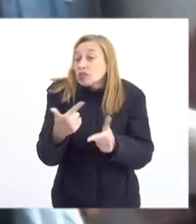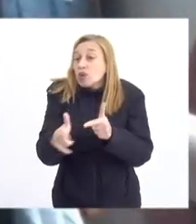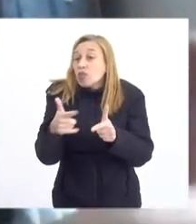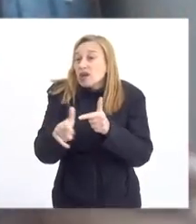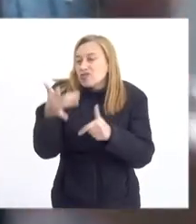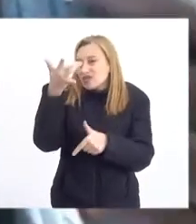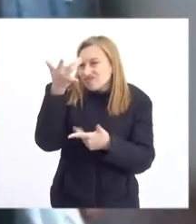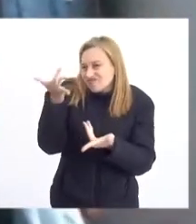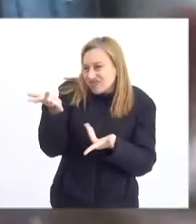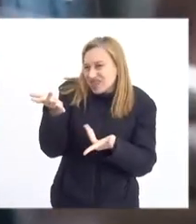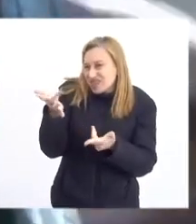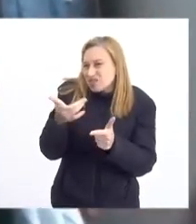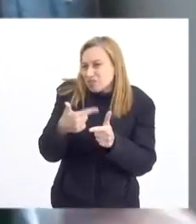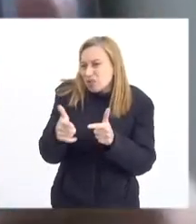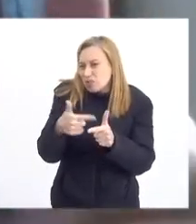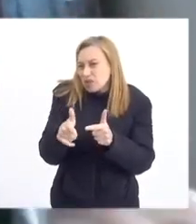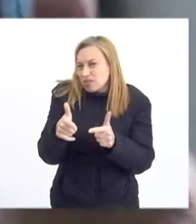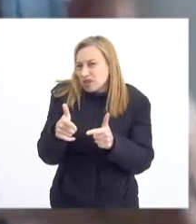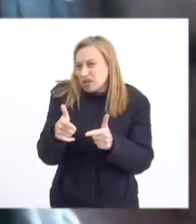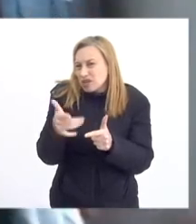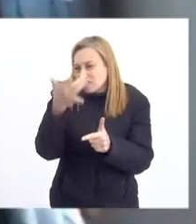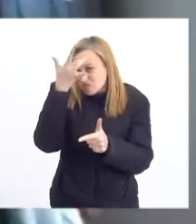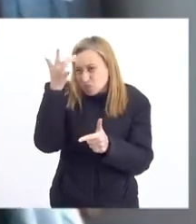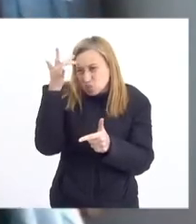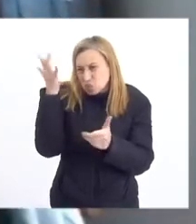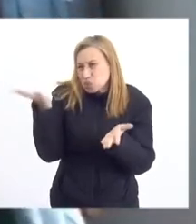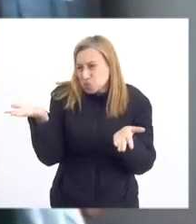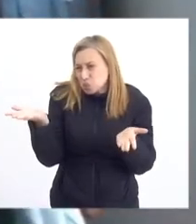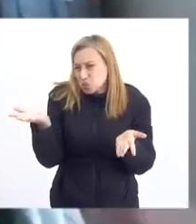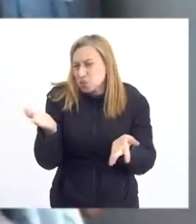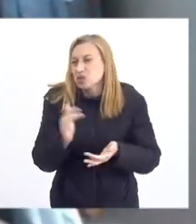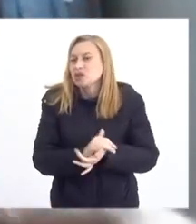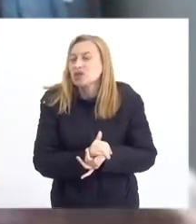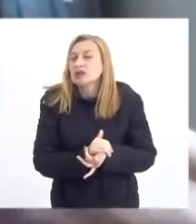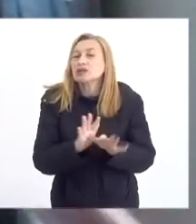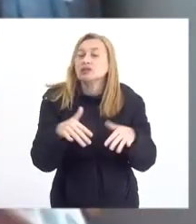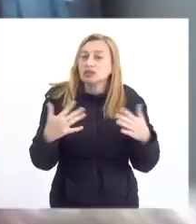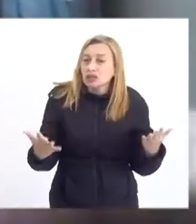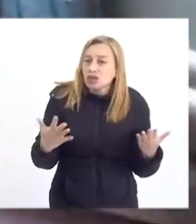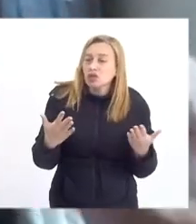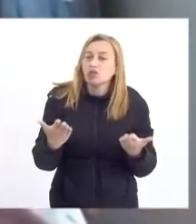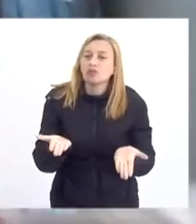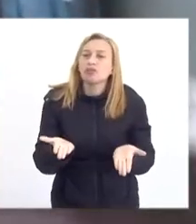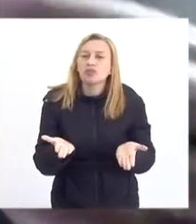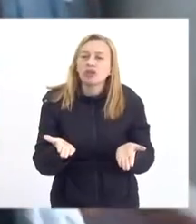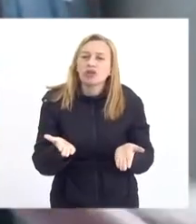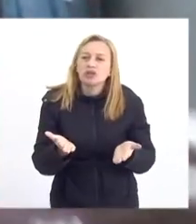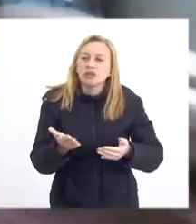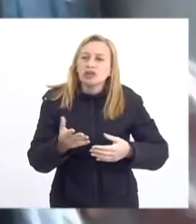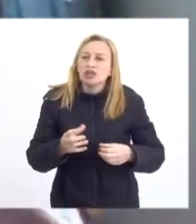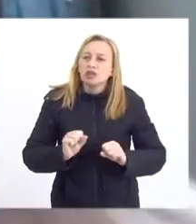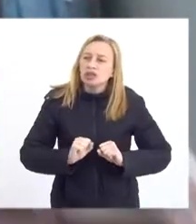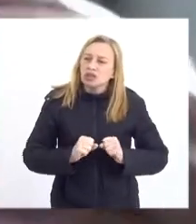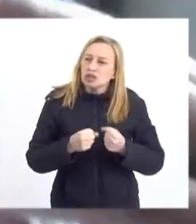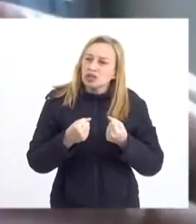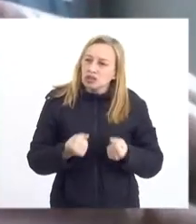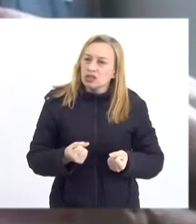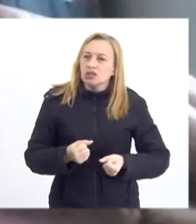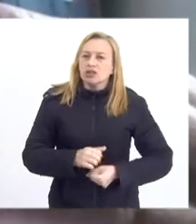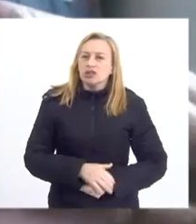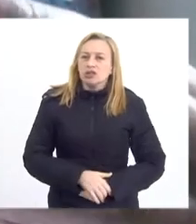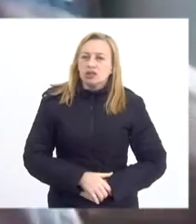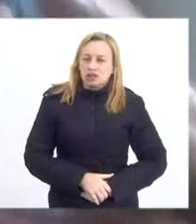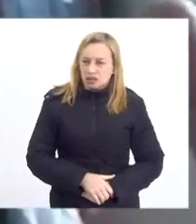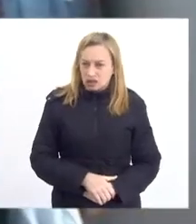os projetos se recusam a tratar pessoas como números e dão cara, corpo, alma, espírito